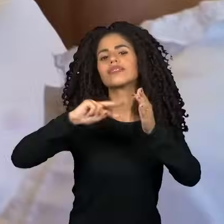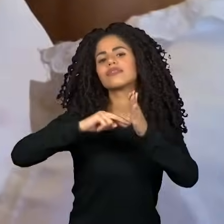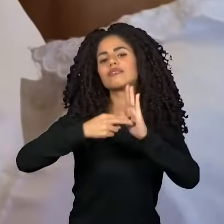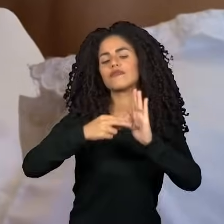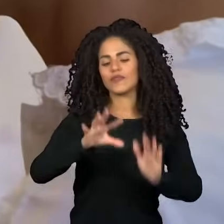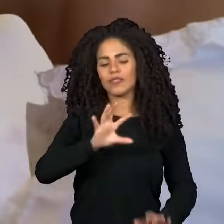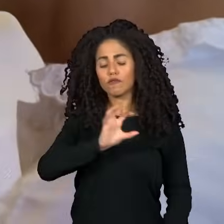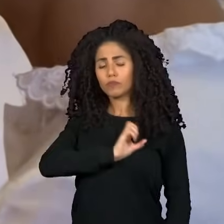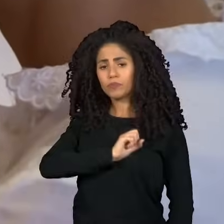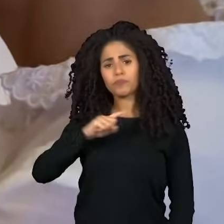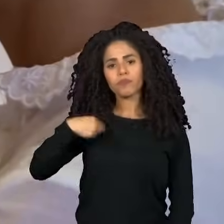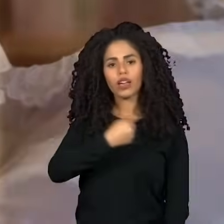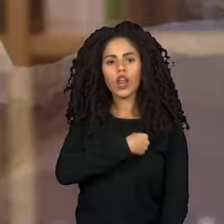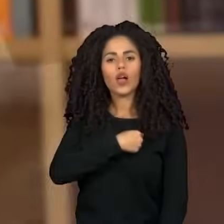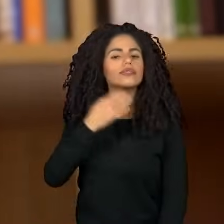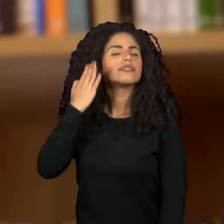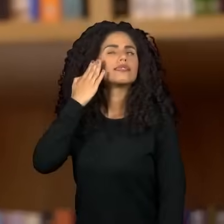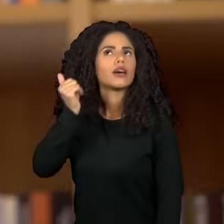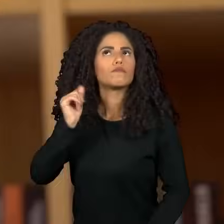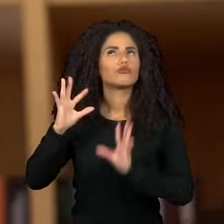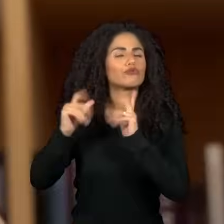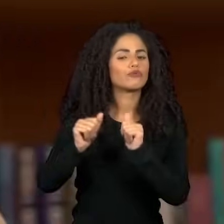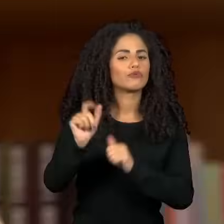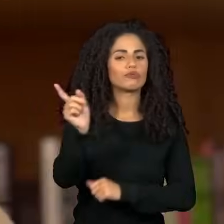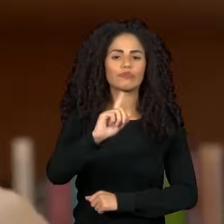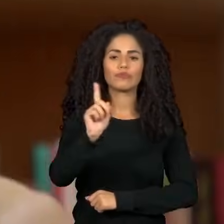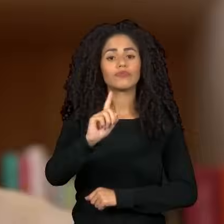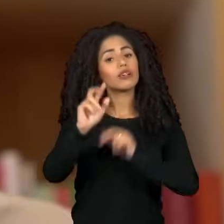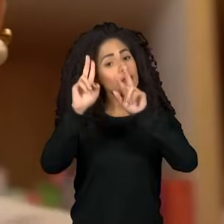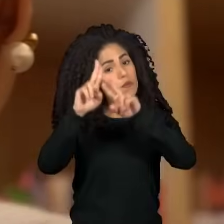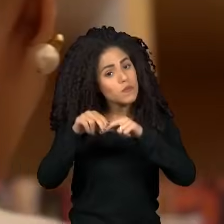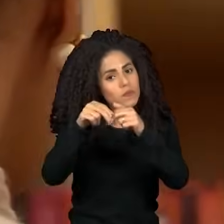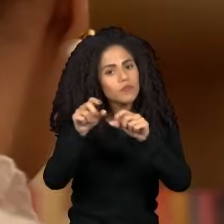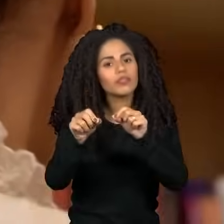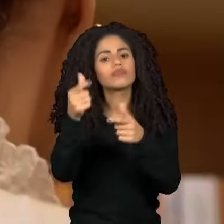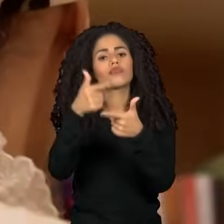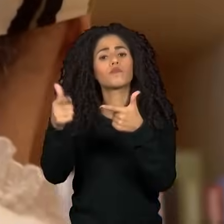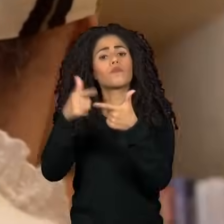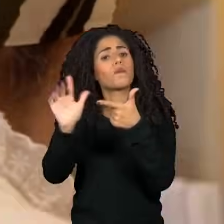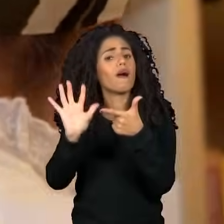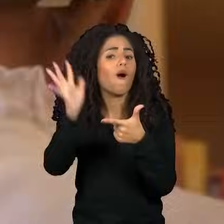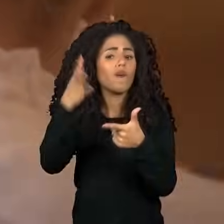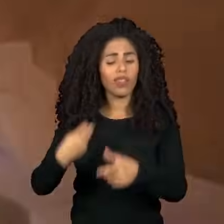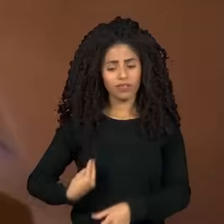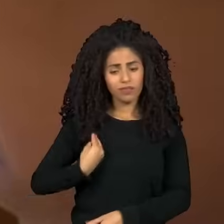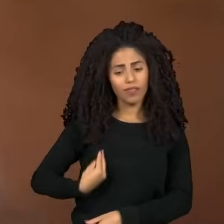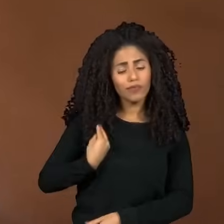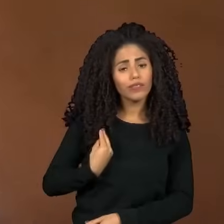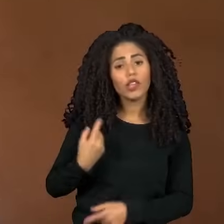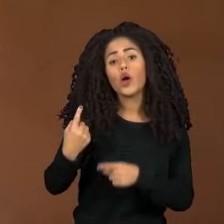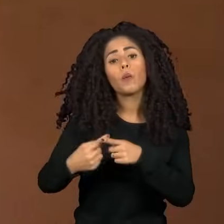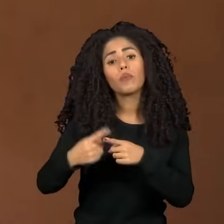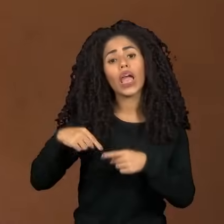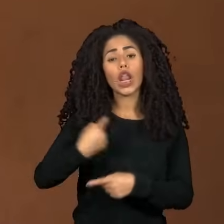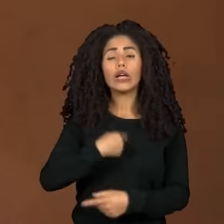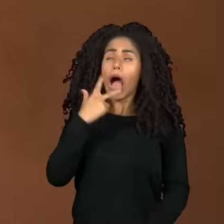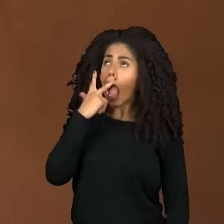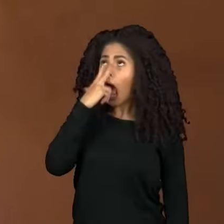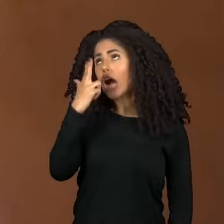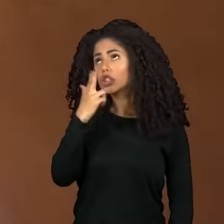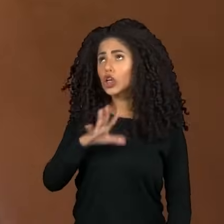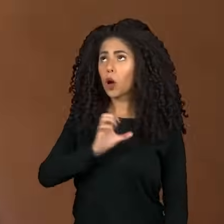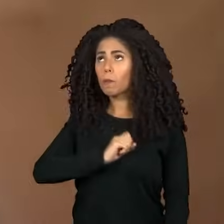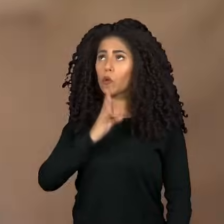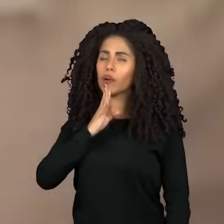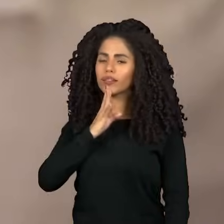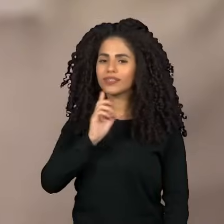Então a gente acha que a gente sabe como amar. E aí ela fala, é por isso que vários problemas acontecem na nossa vida, porque a gente não discute